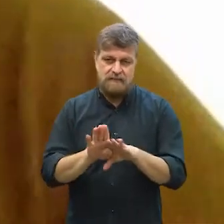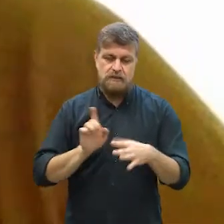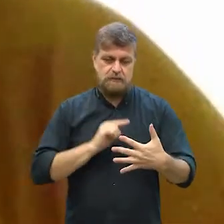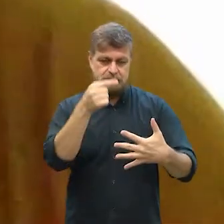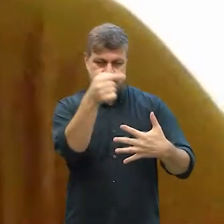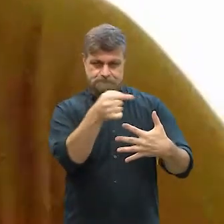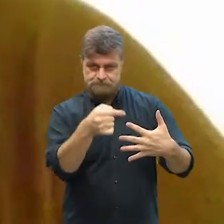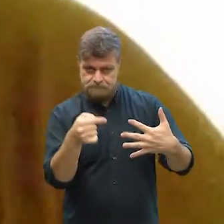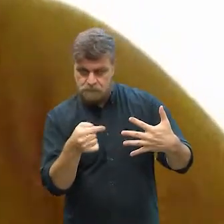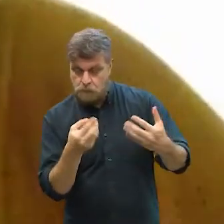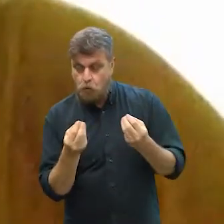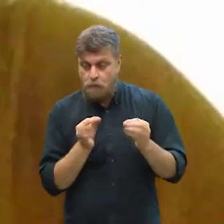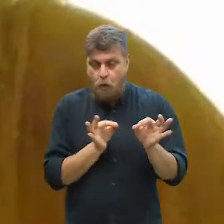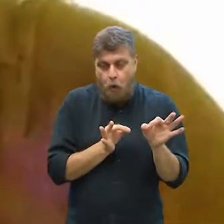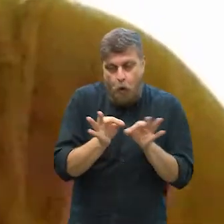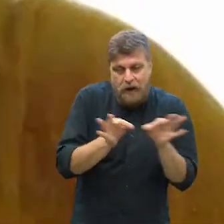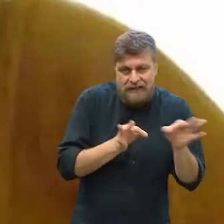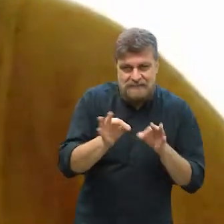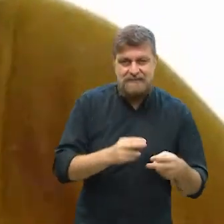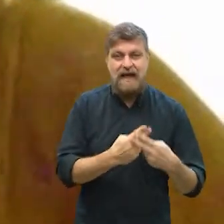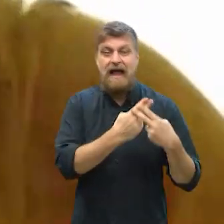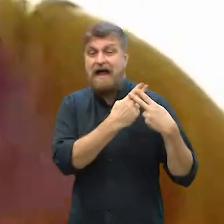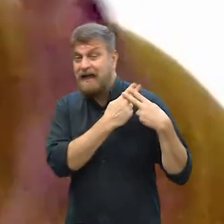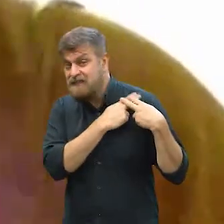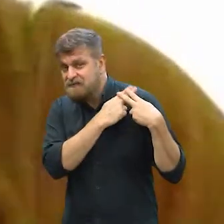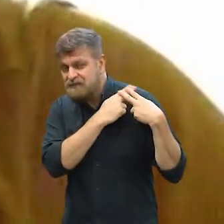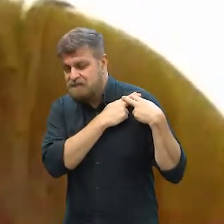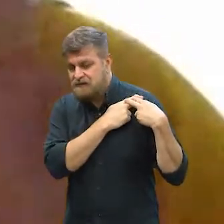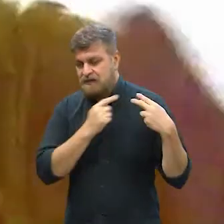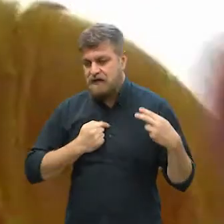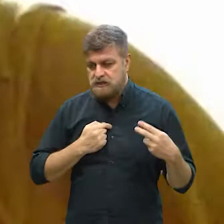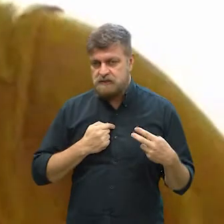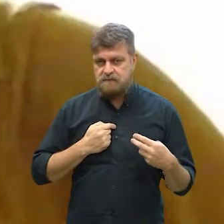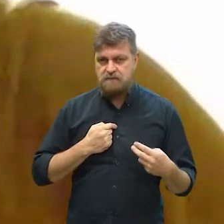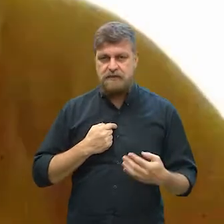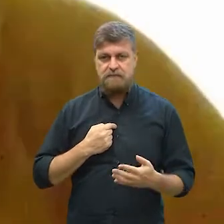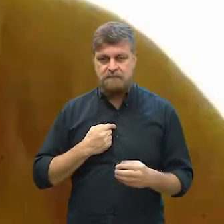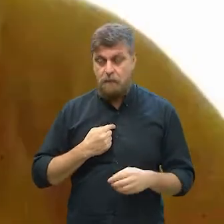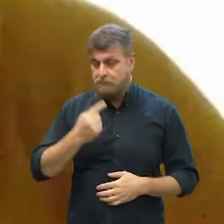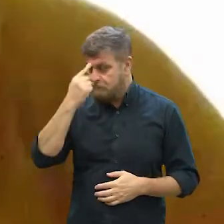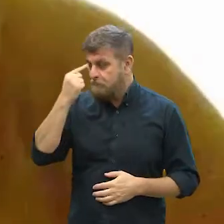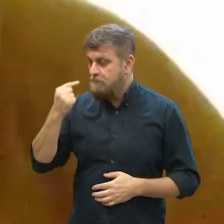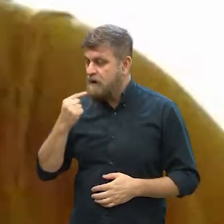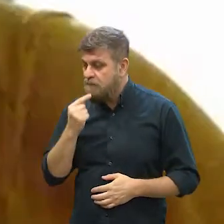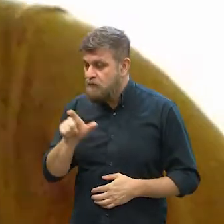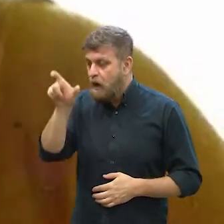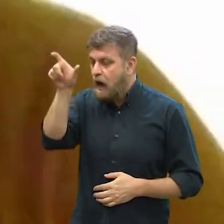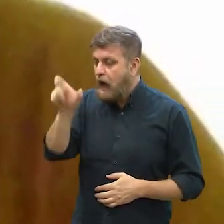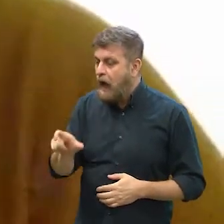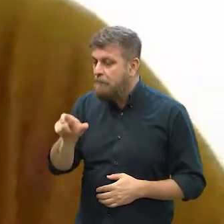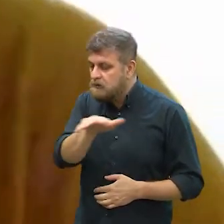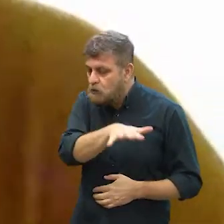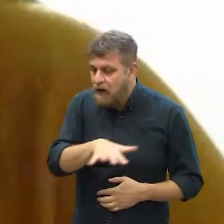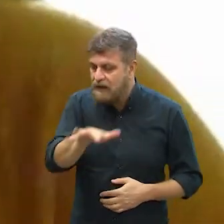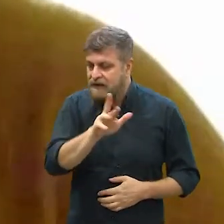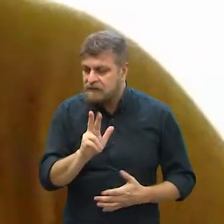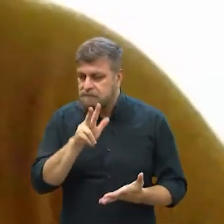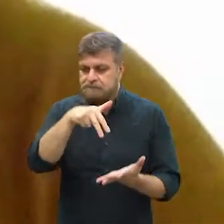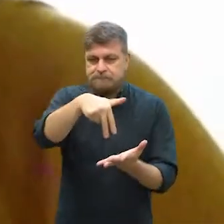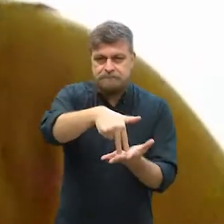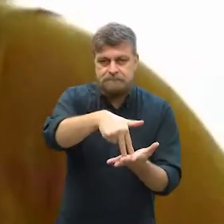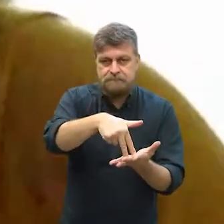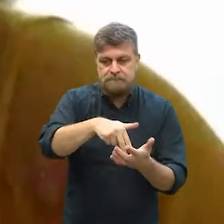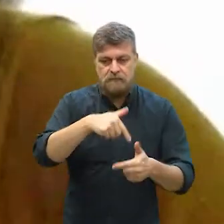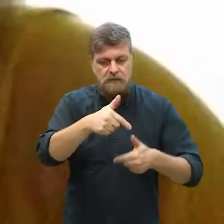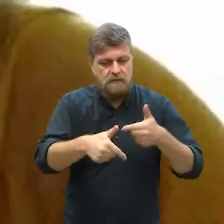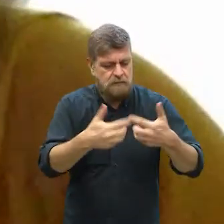outras que eram um processo de organização, que era comprometimento, então a gente foi desenhando um perfil de quem funcionaria melhor para trabalhar dentro da Bidano. E deu